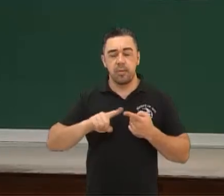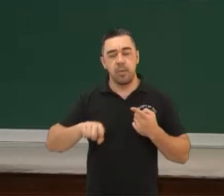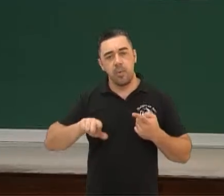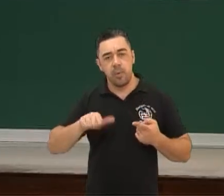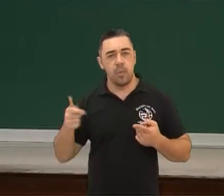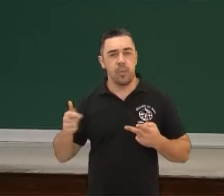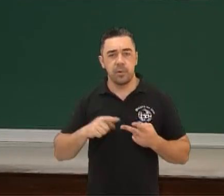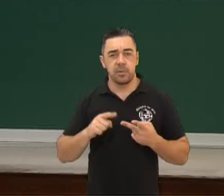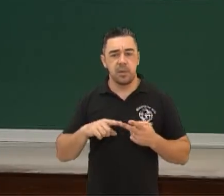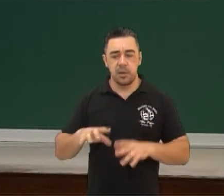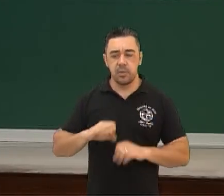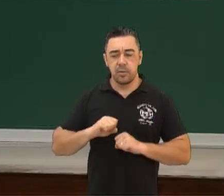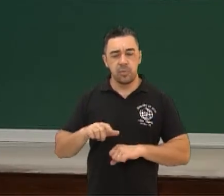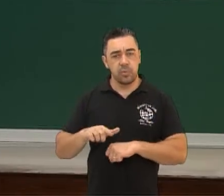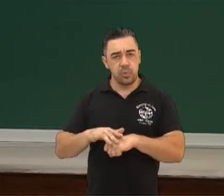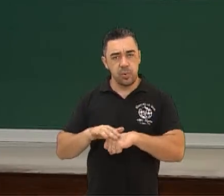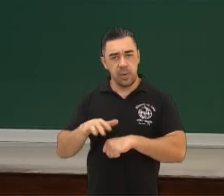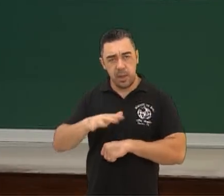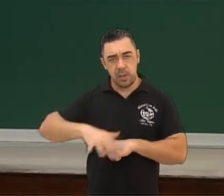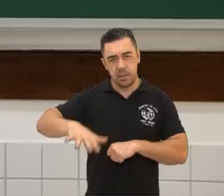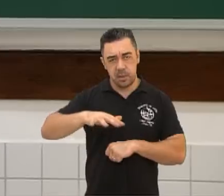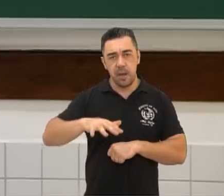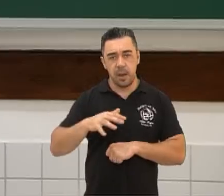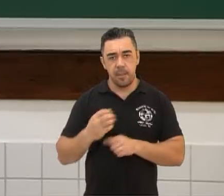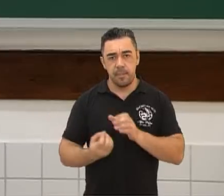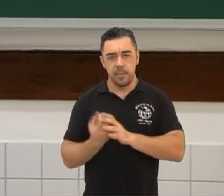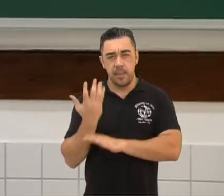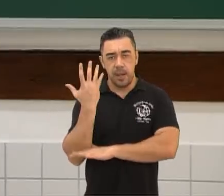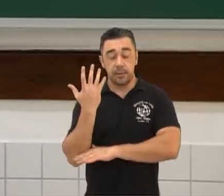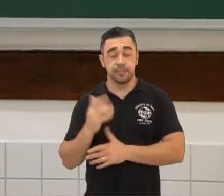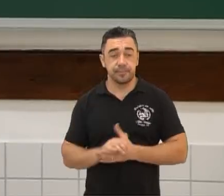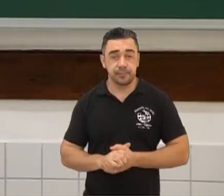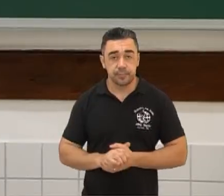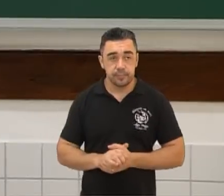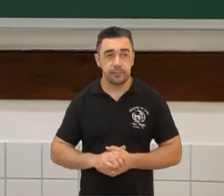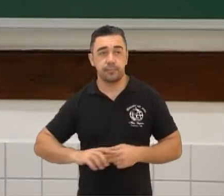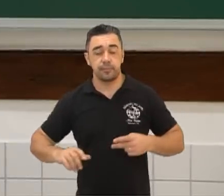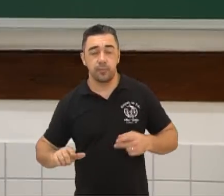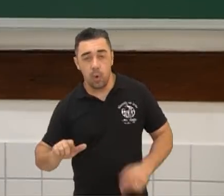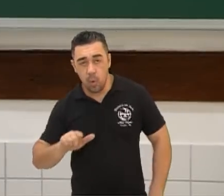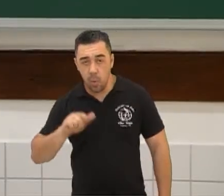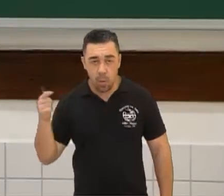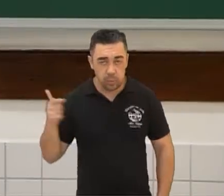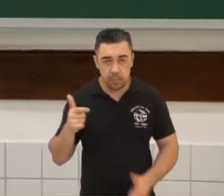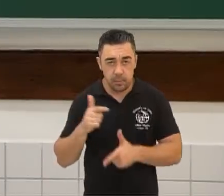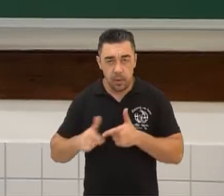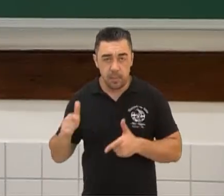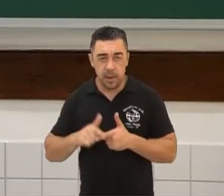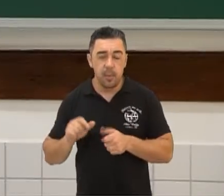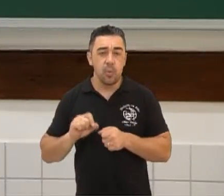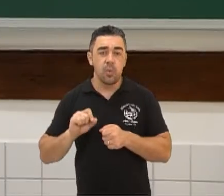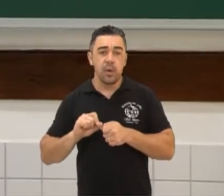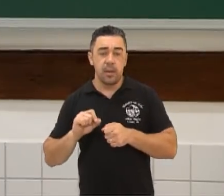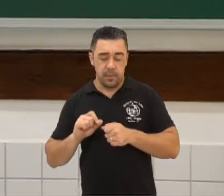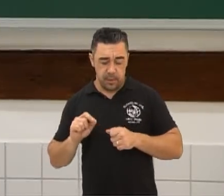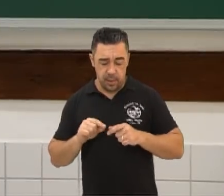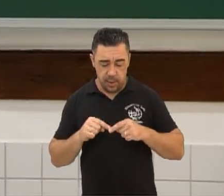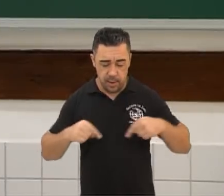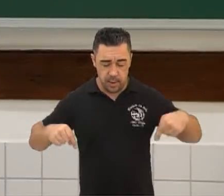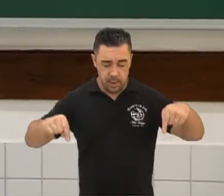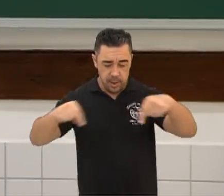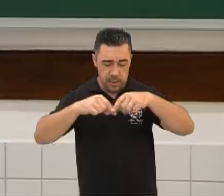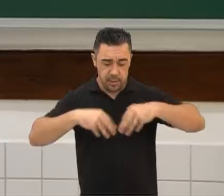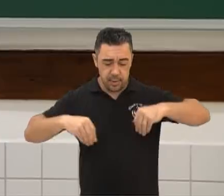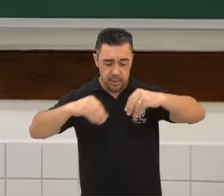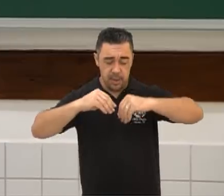enfim. Outro problema, né, compactação do solo. No comecinho da aula a gente falou que